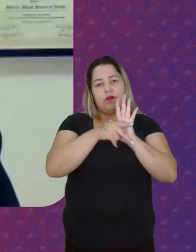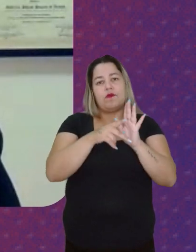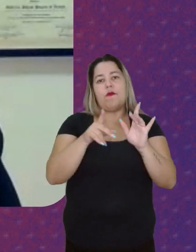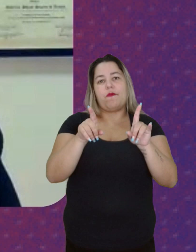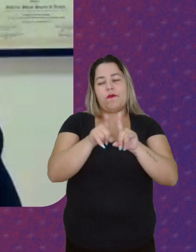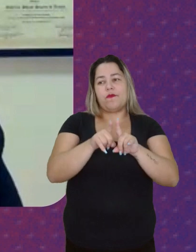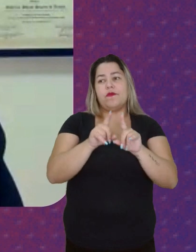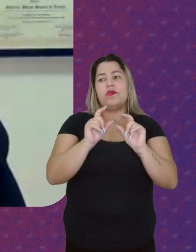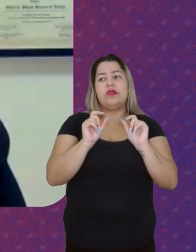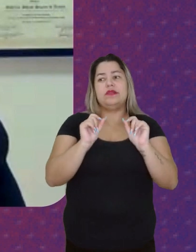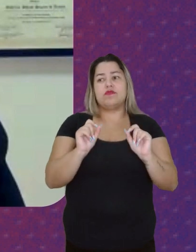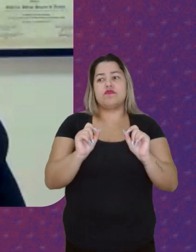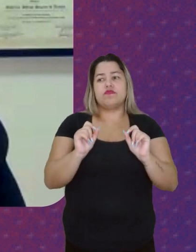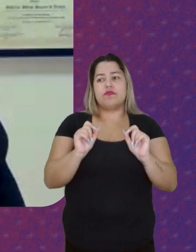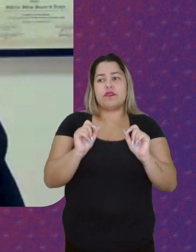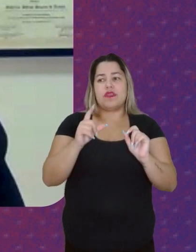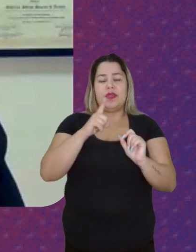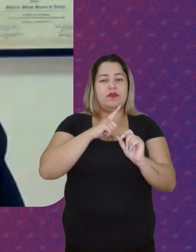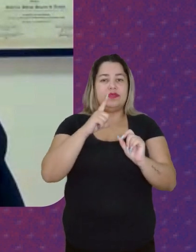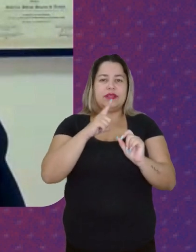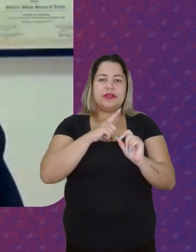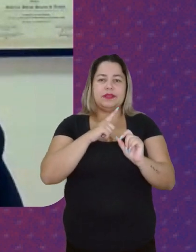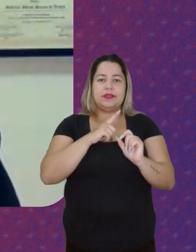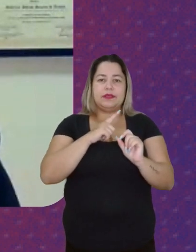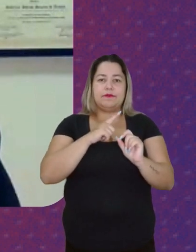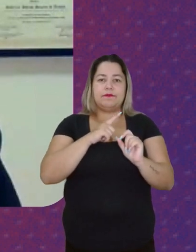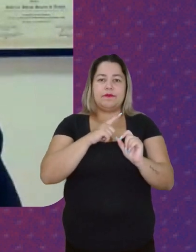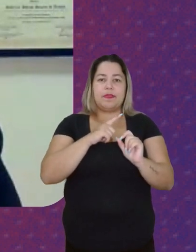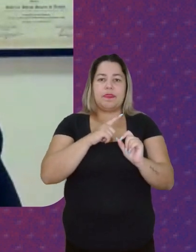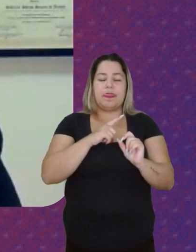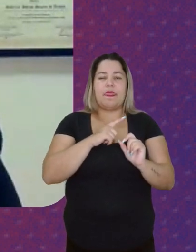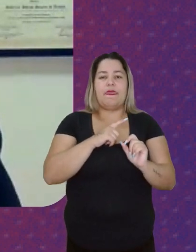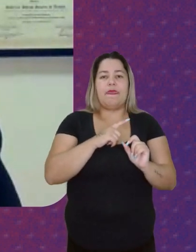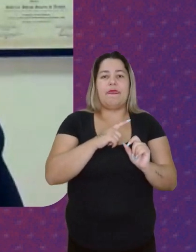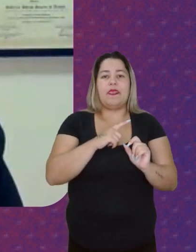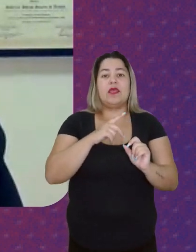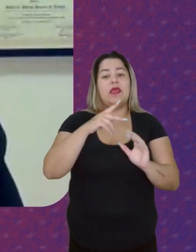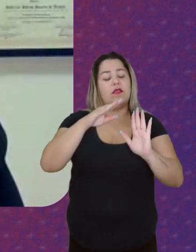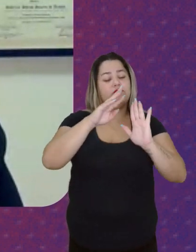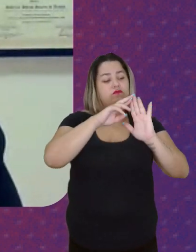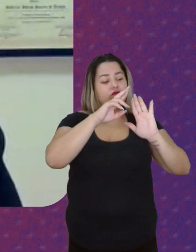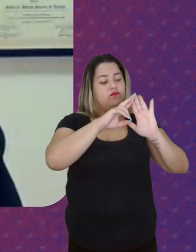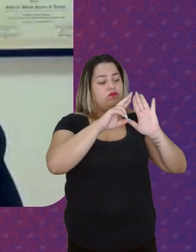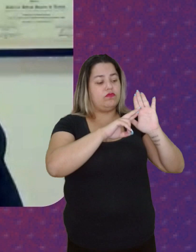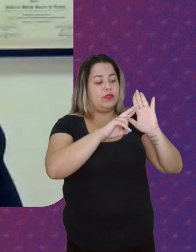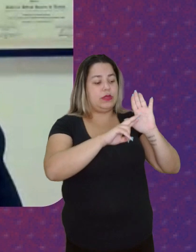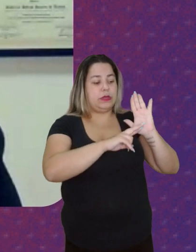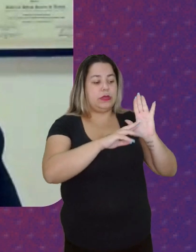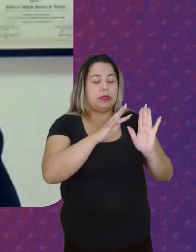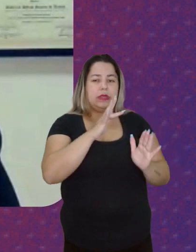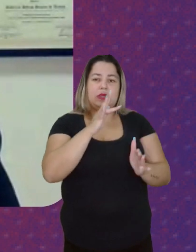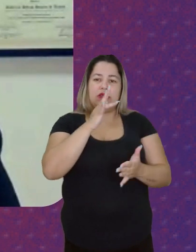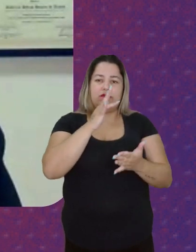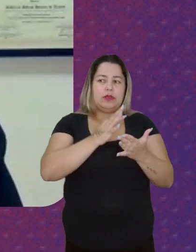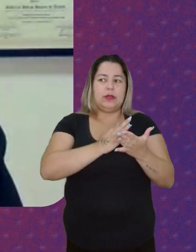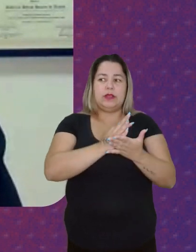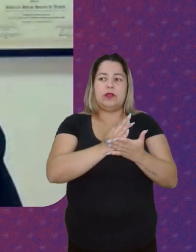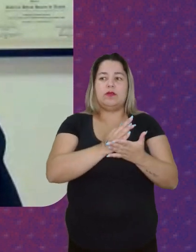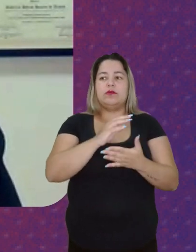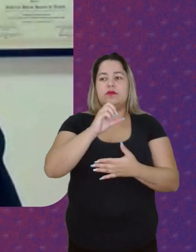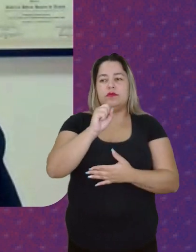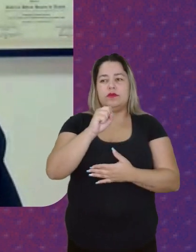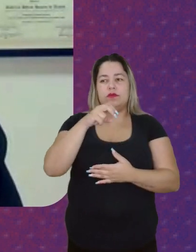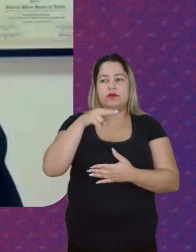esse estatuto, ele tenha também, né, o estatuto vai ter que conter regras sobre fidelidade partidária e sanções